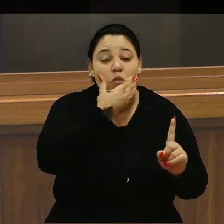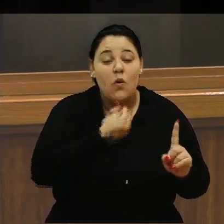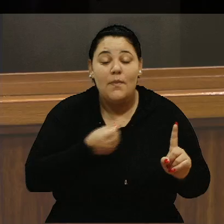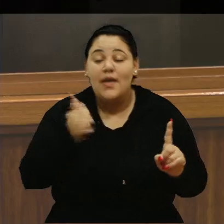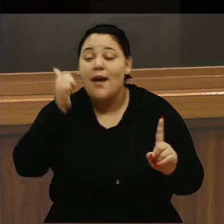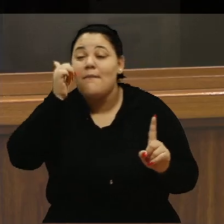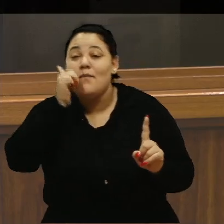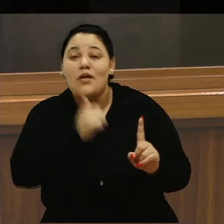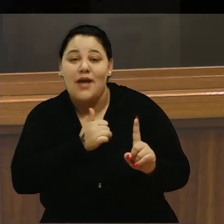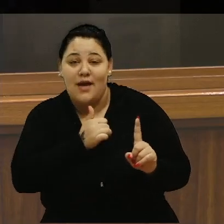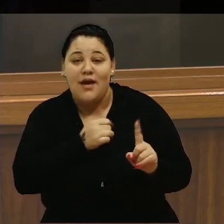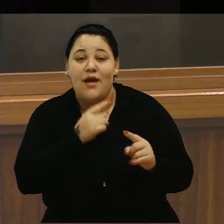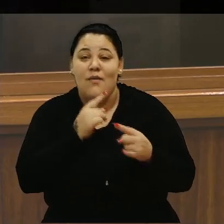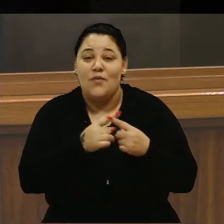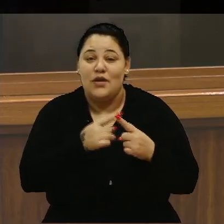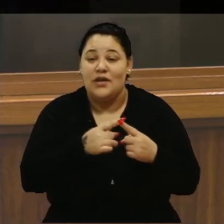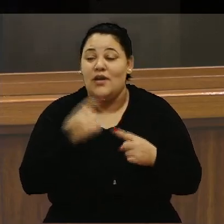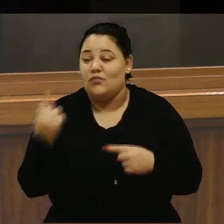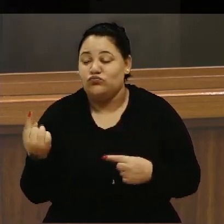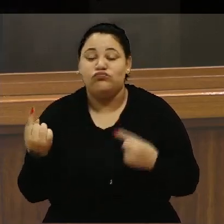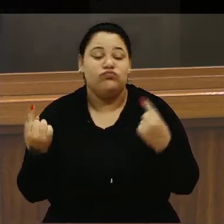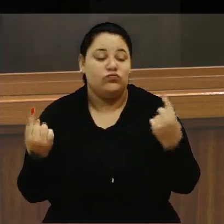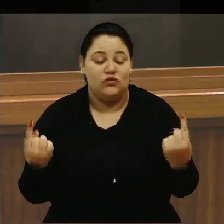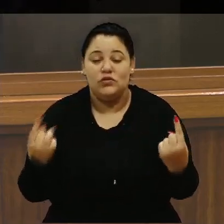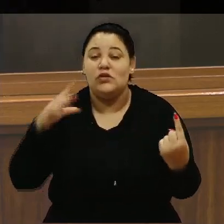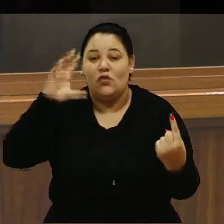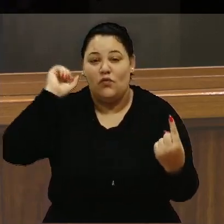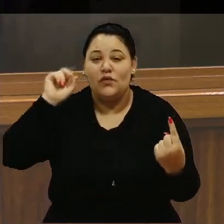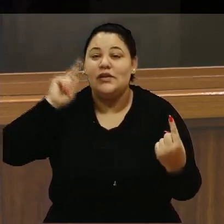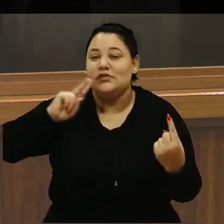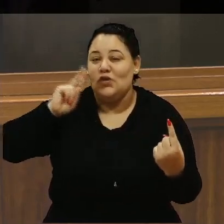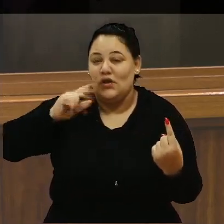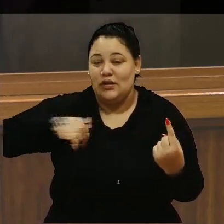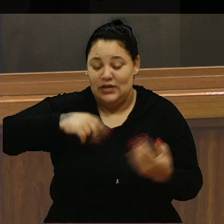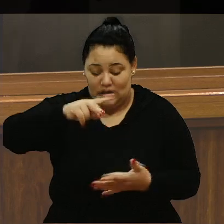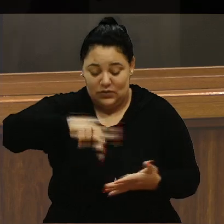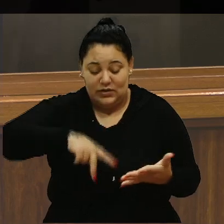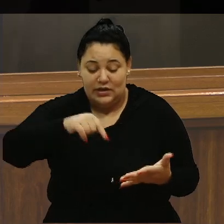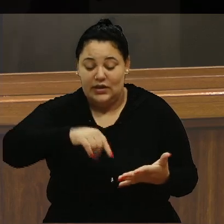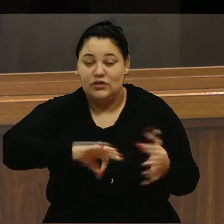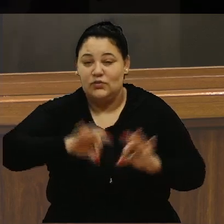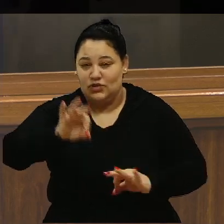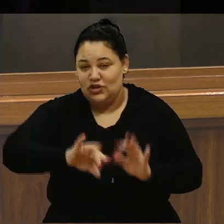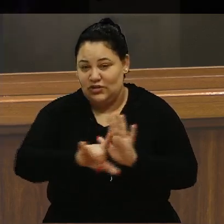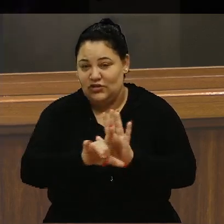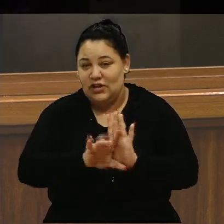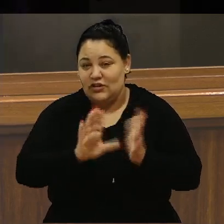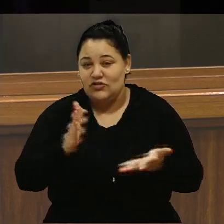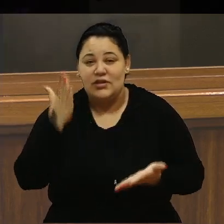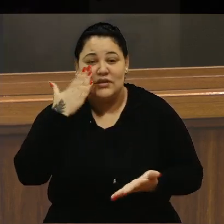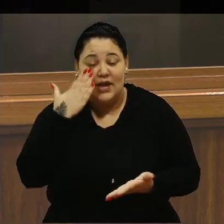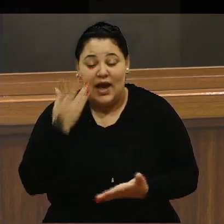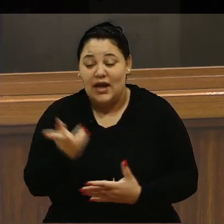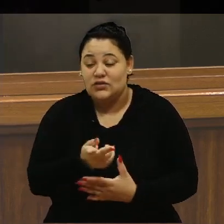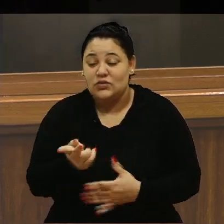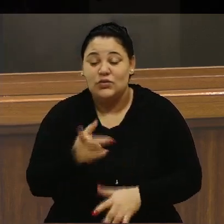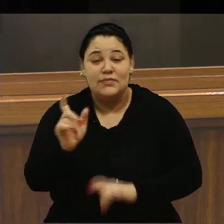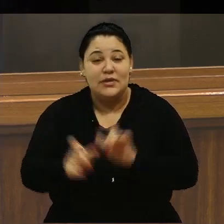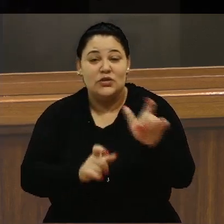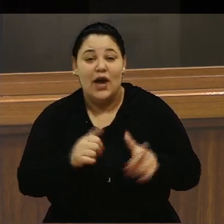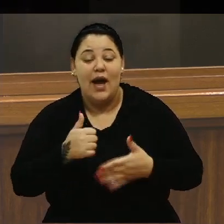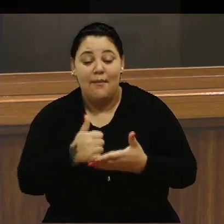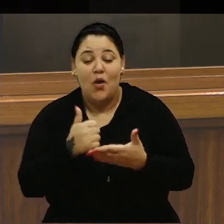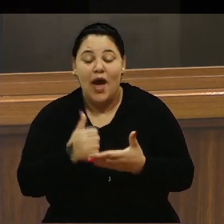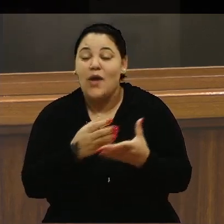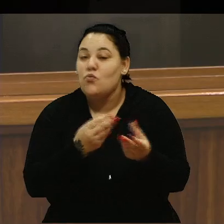tanto um quanto o outro, pelo que eu ouvi da história e pelo que eu li aqui nos projetos de lei, foram pessoas que contribuíram